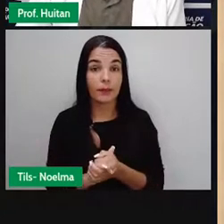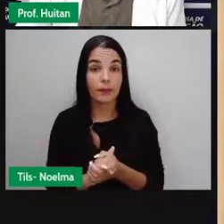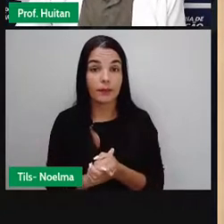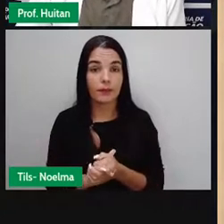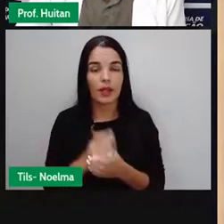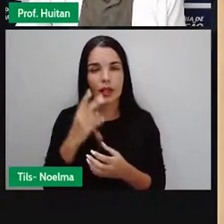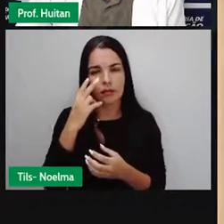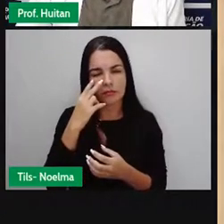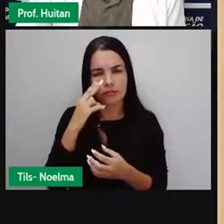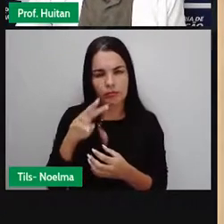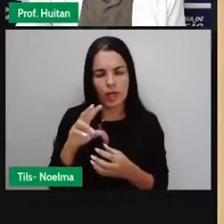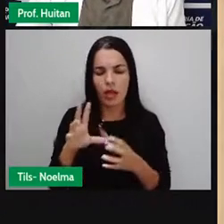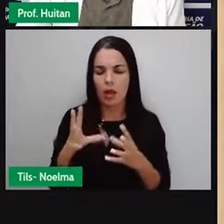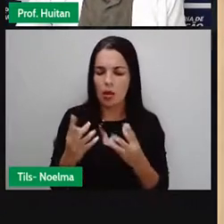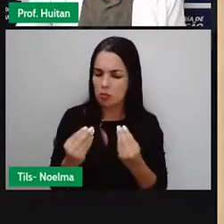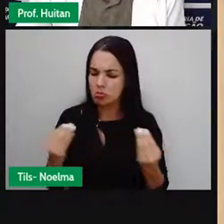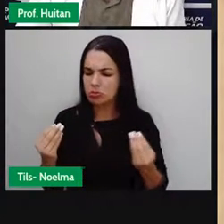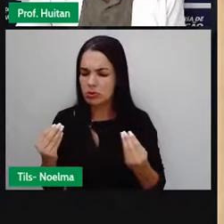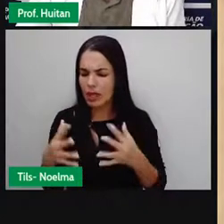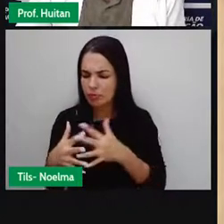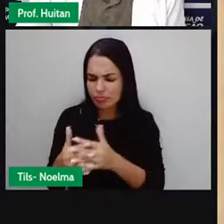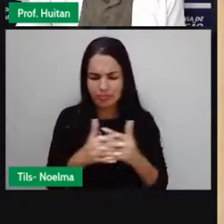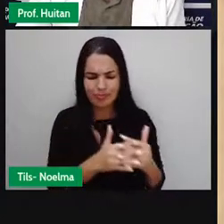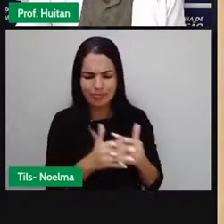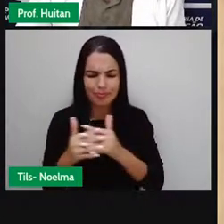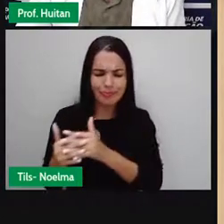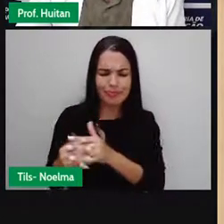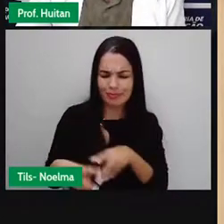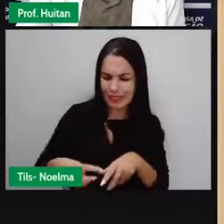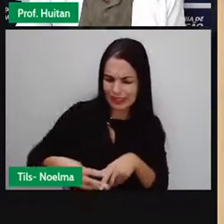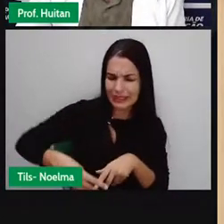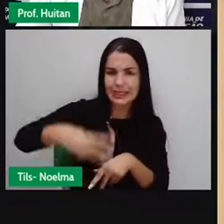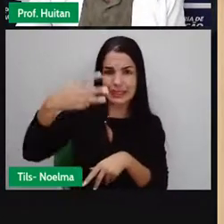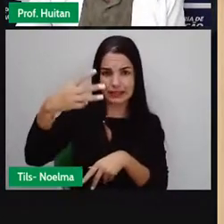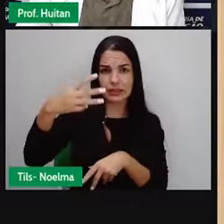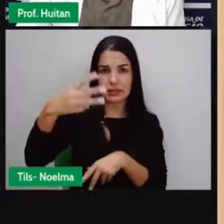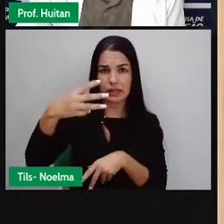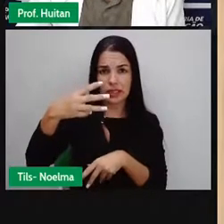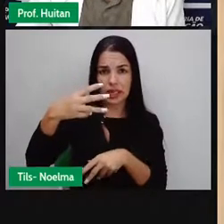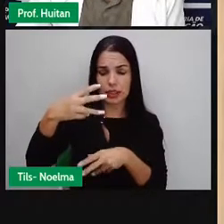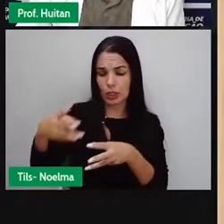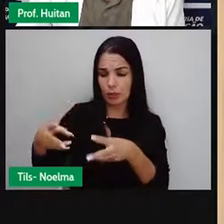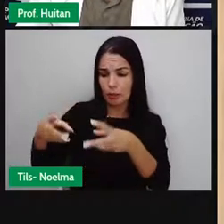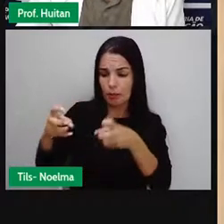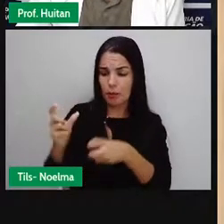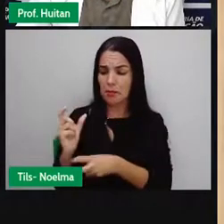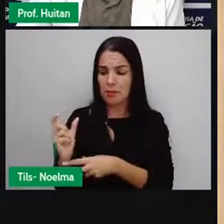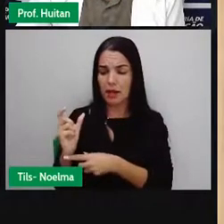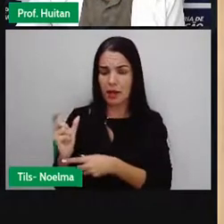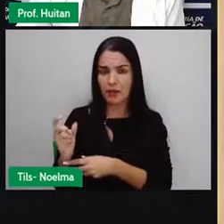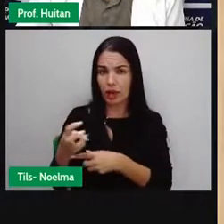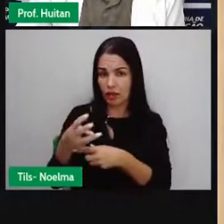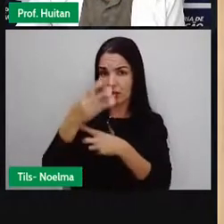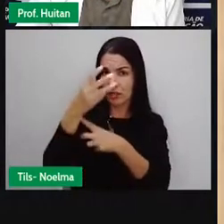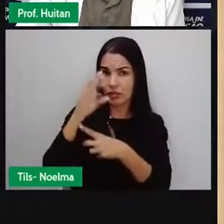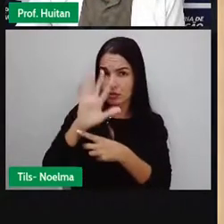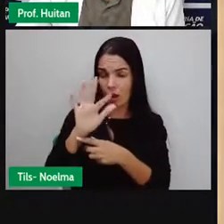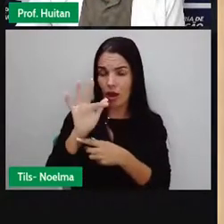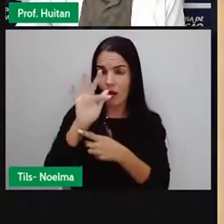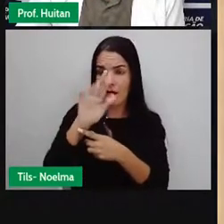Muitas vezes, gente, nós confundimos essas três expressões aí, essas três palavras,